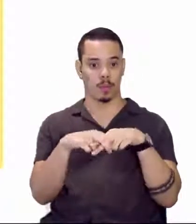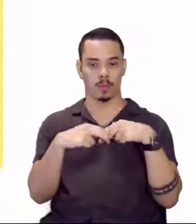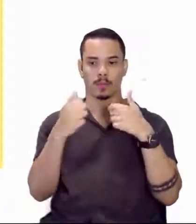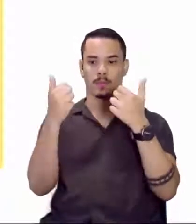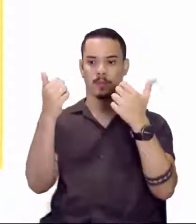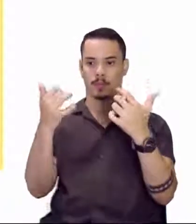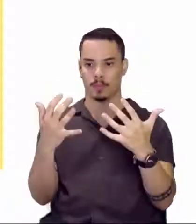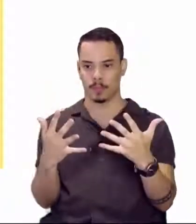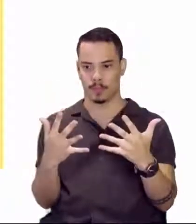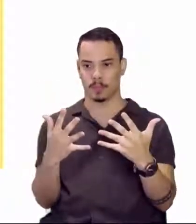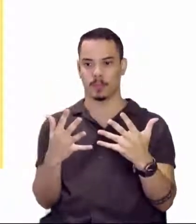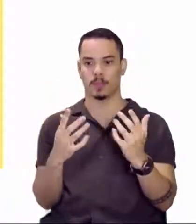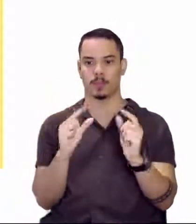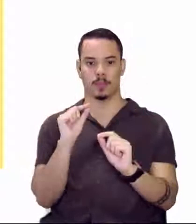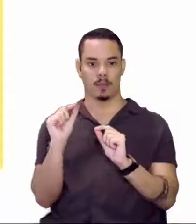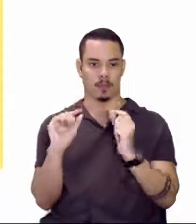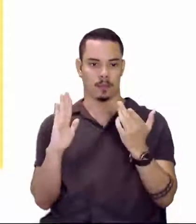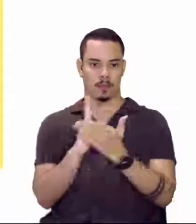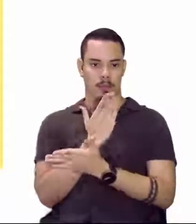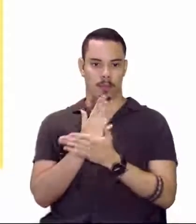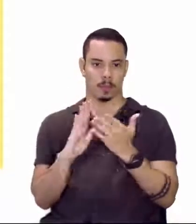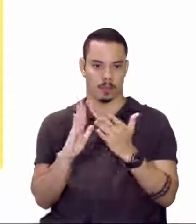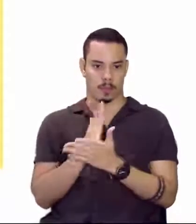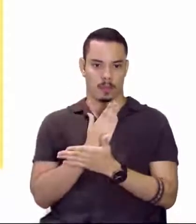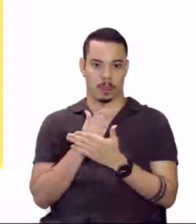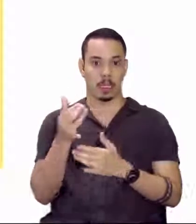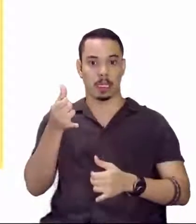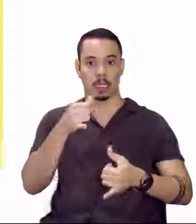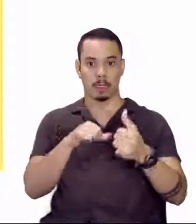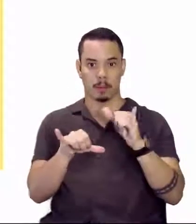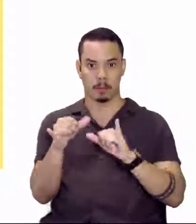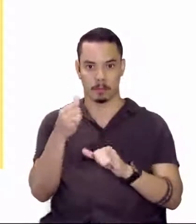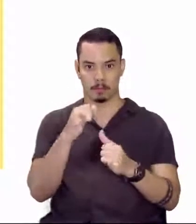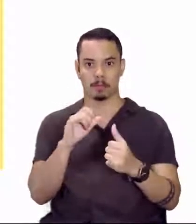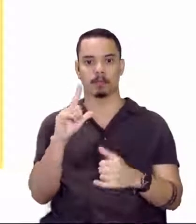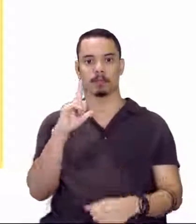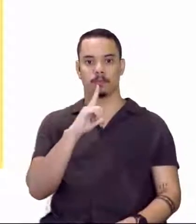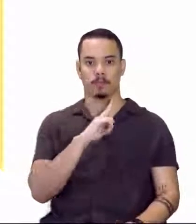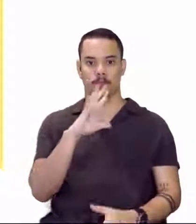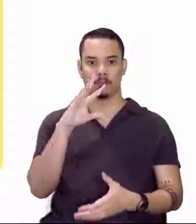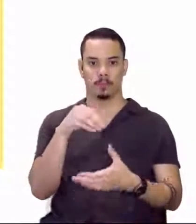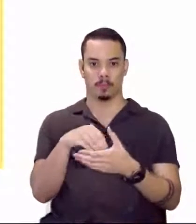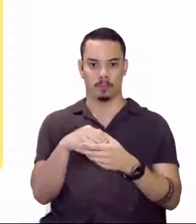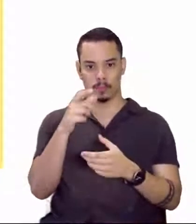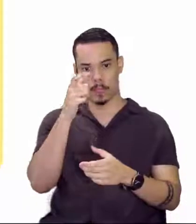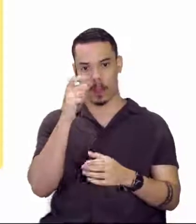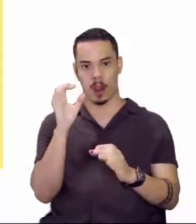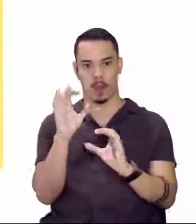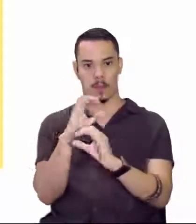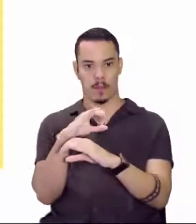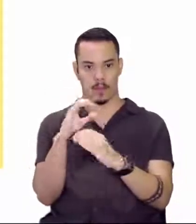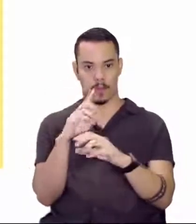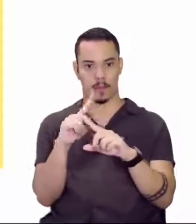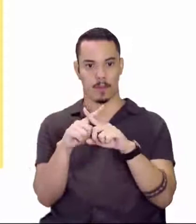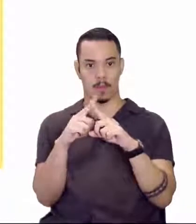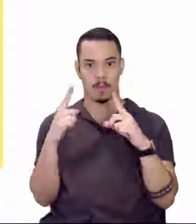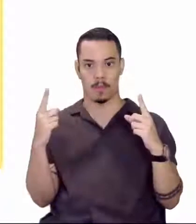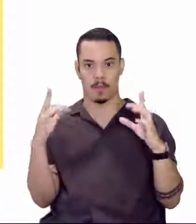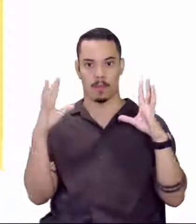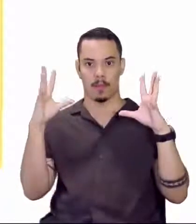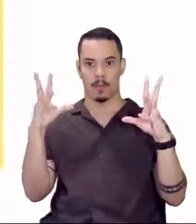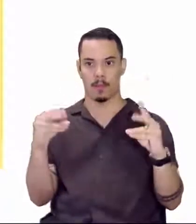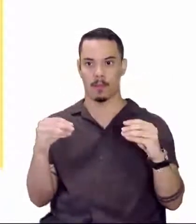diz, são elementos químicos artificiais que são obtidos em laboratório. Mas esses elementos,